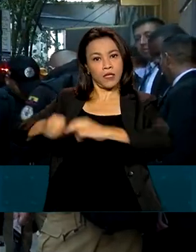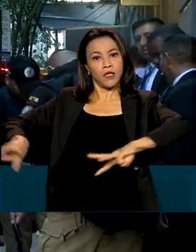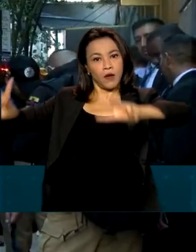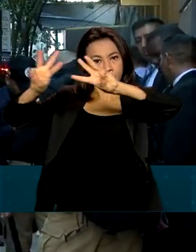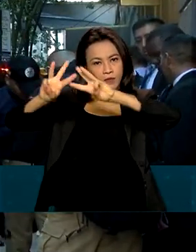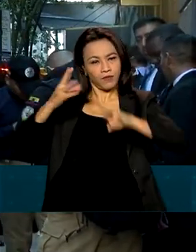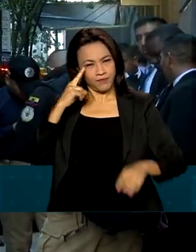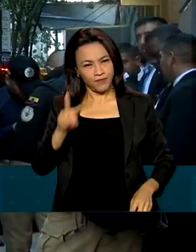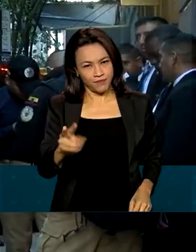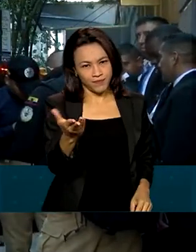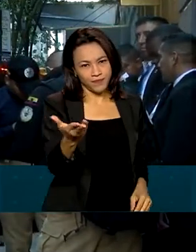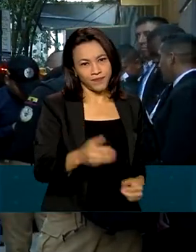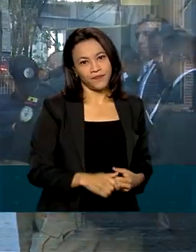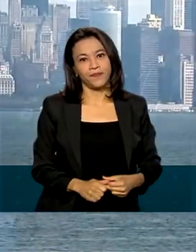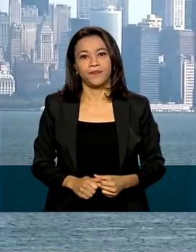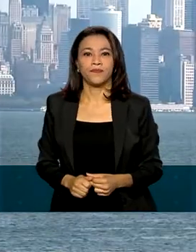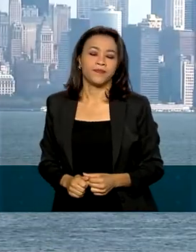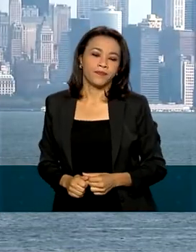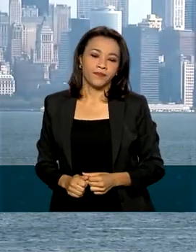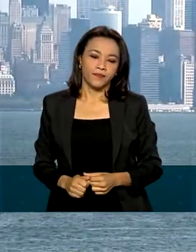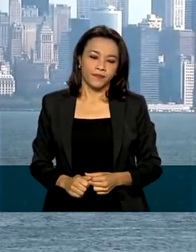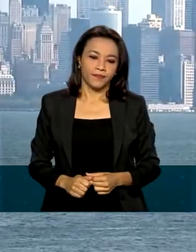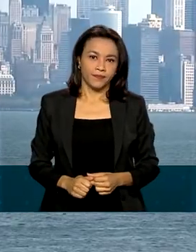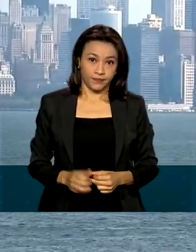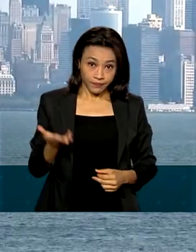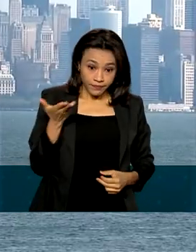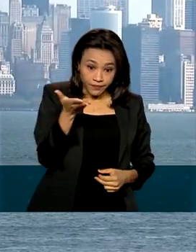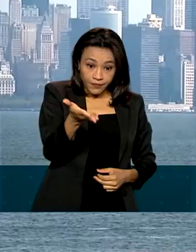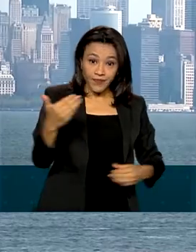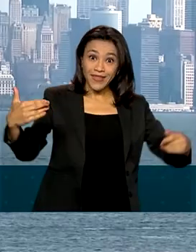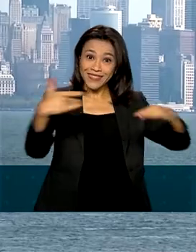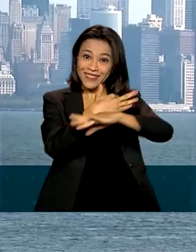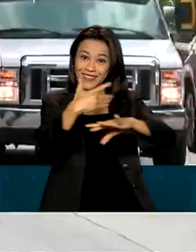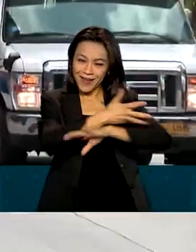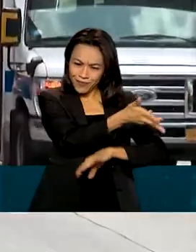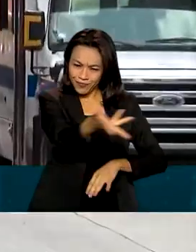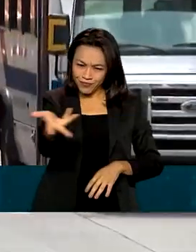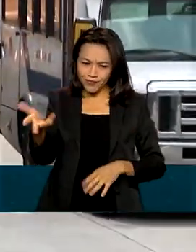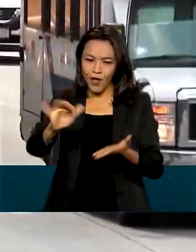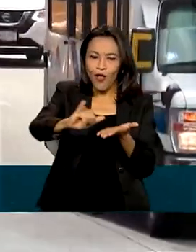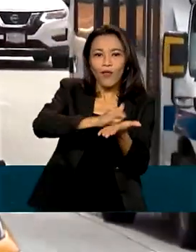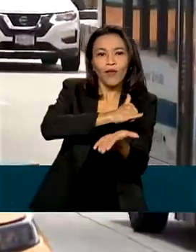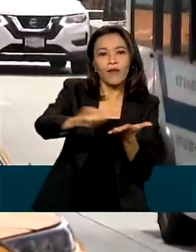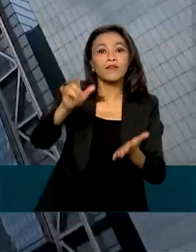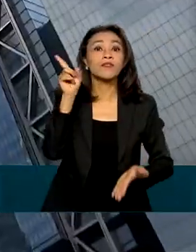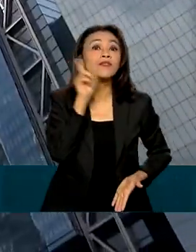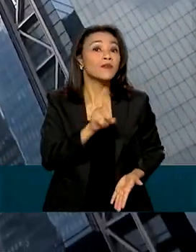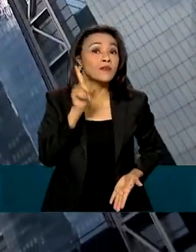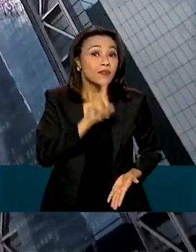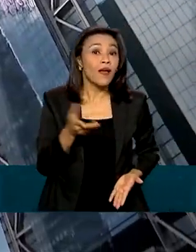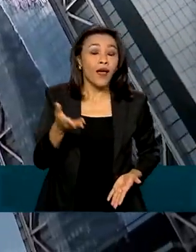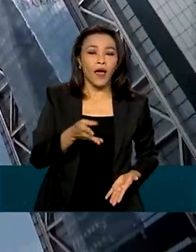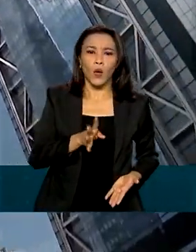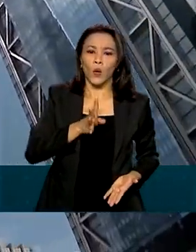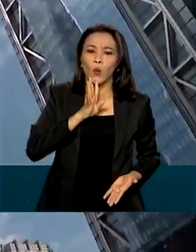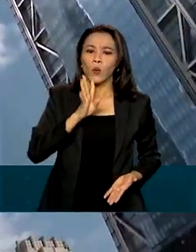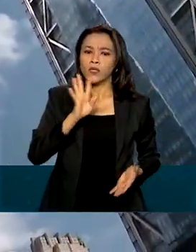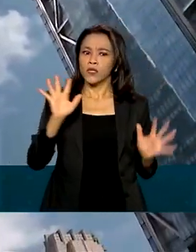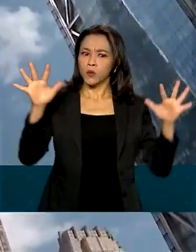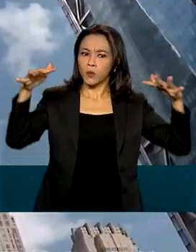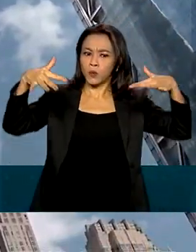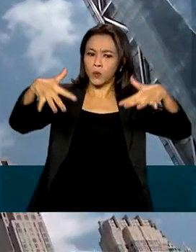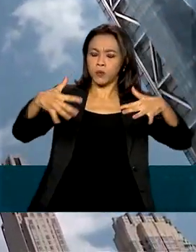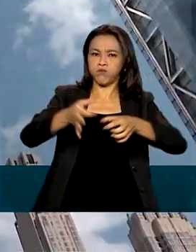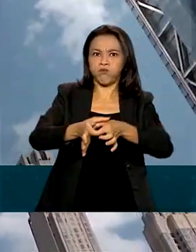ONU. Vamos ver. A cidade de Nova York, nos Estados Unidos, é conhecida pelos